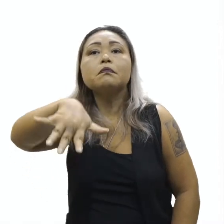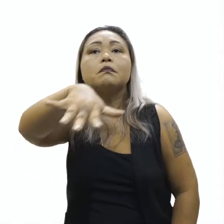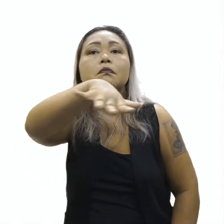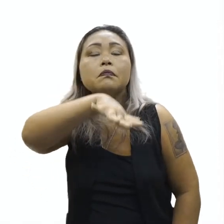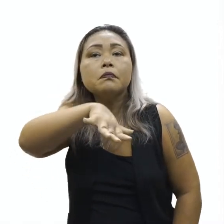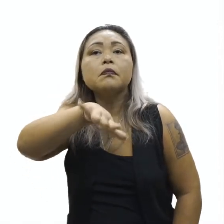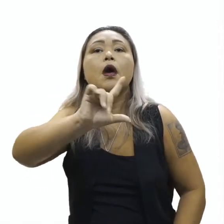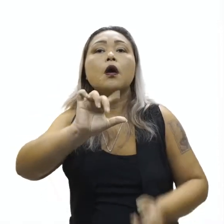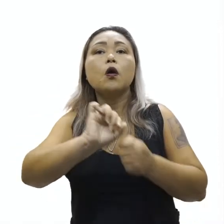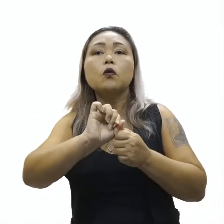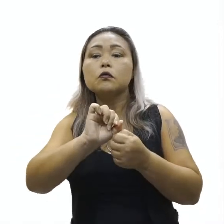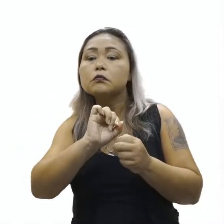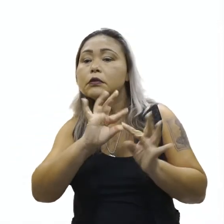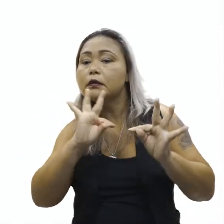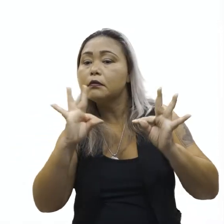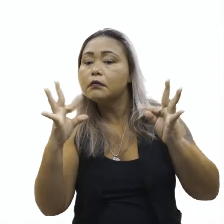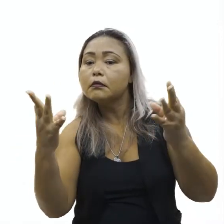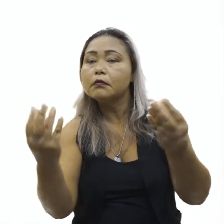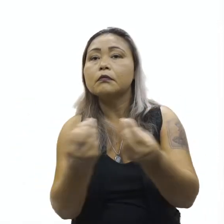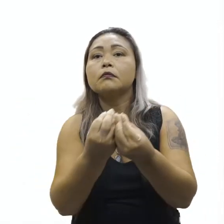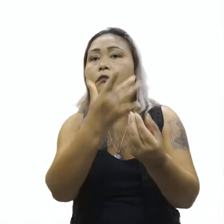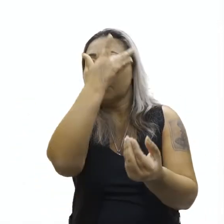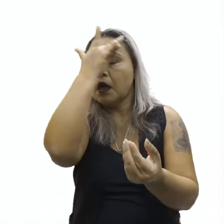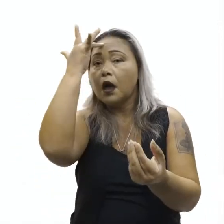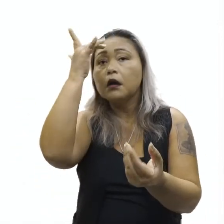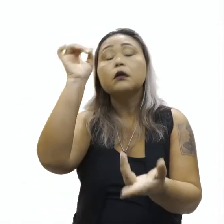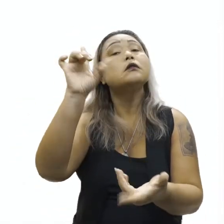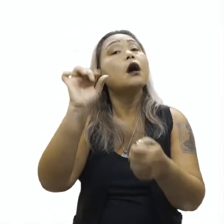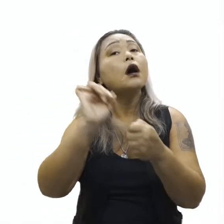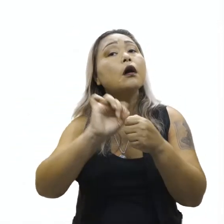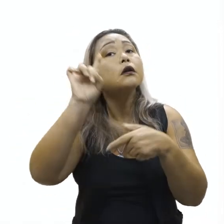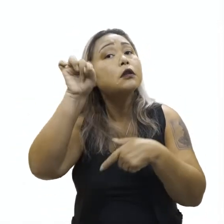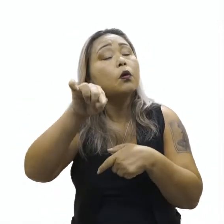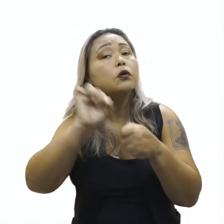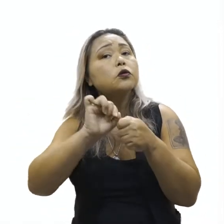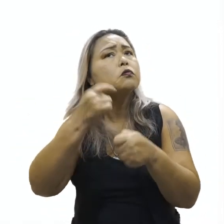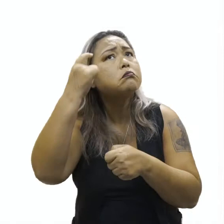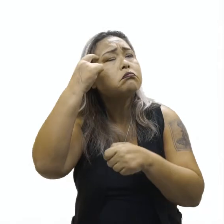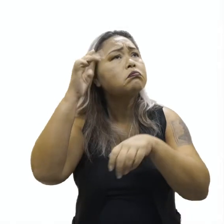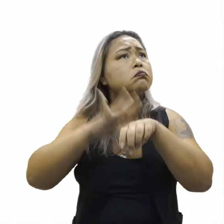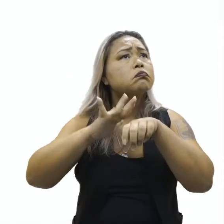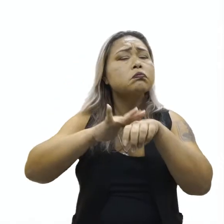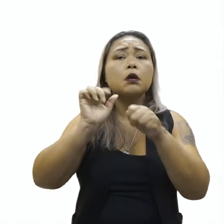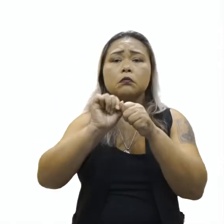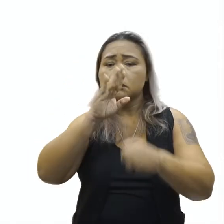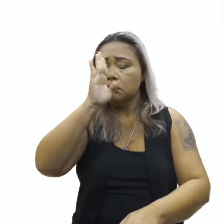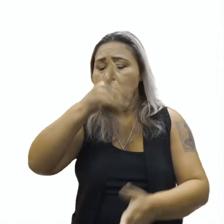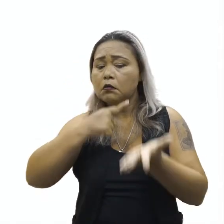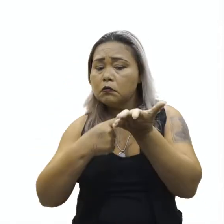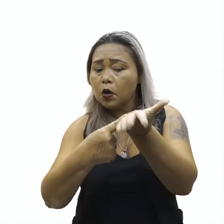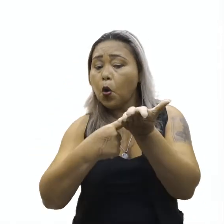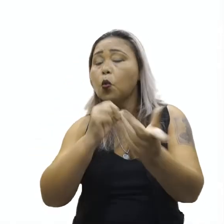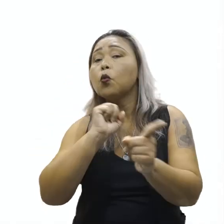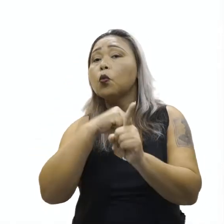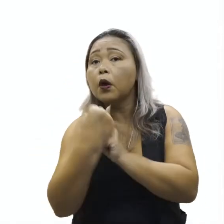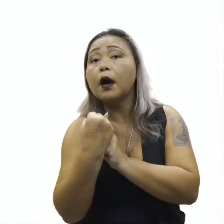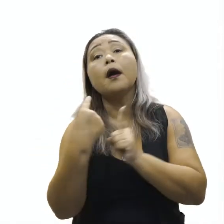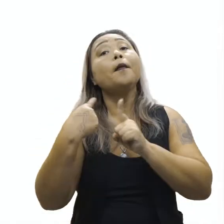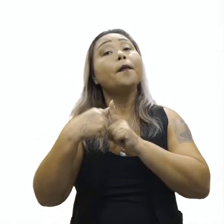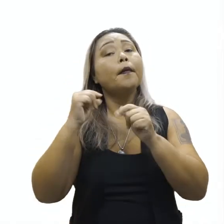Hobbes pensava? Ele tinha um pensamento absolutista, ele era um contratualista, sim, mas ele